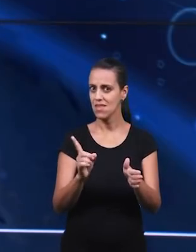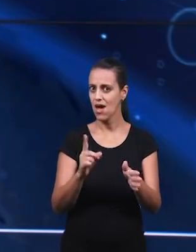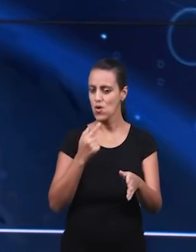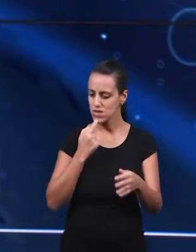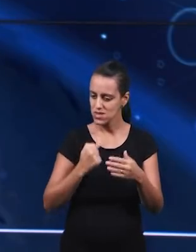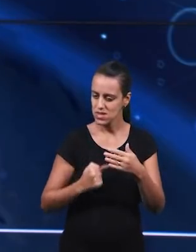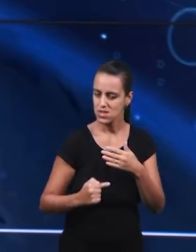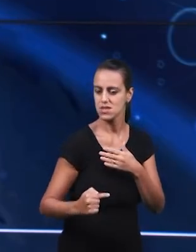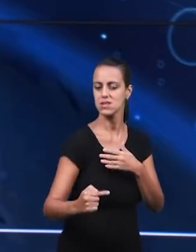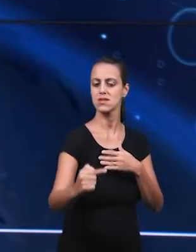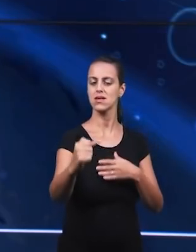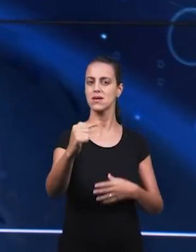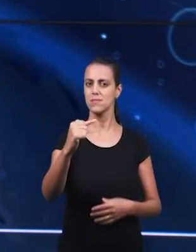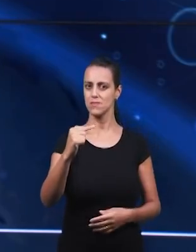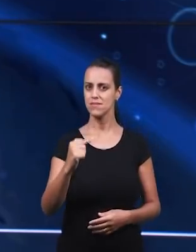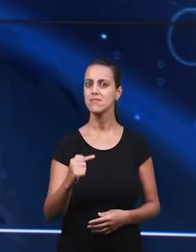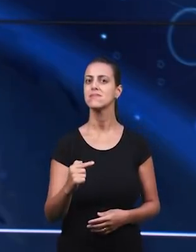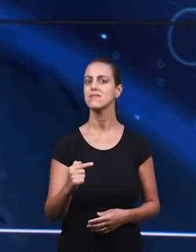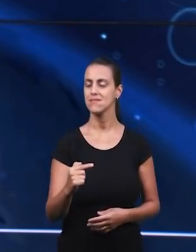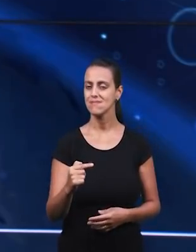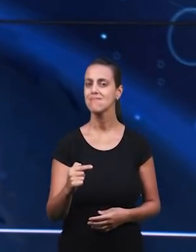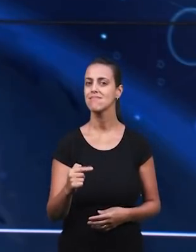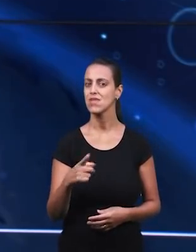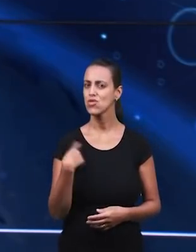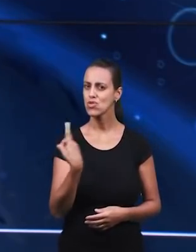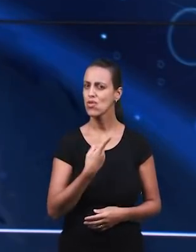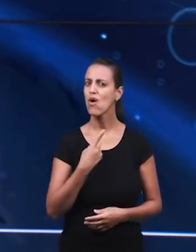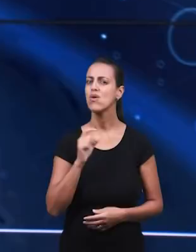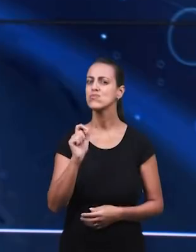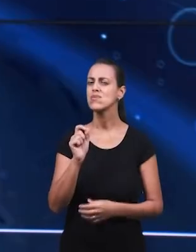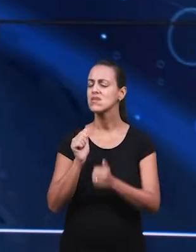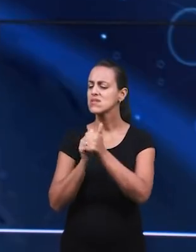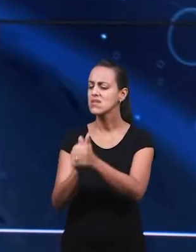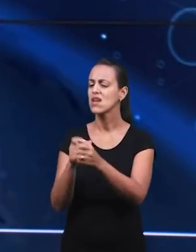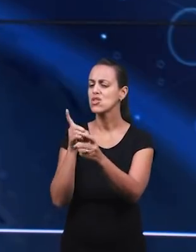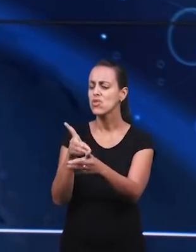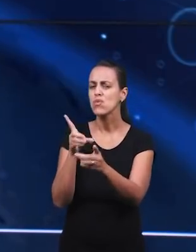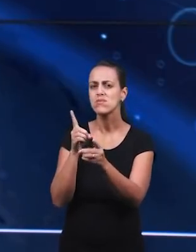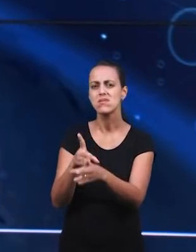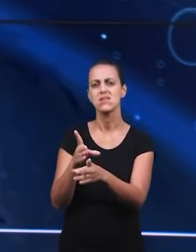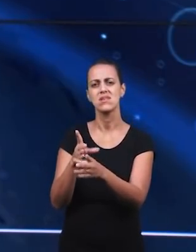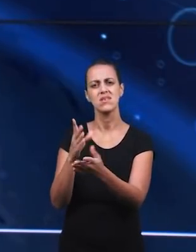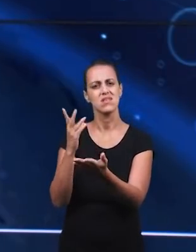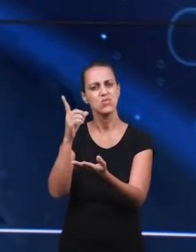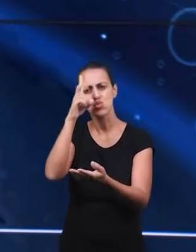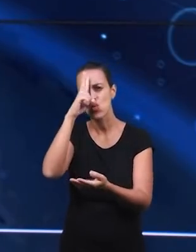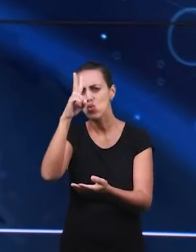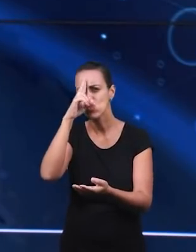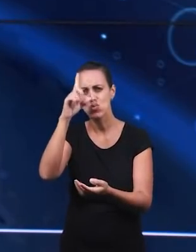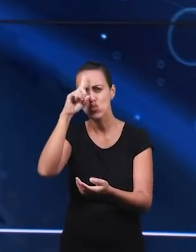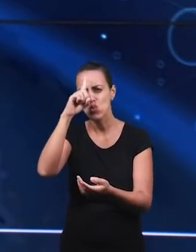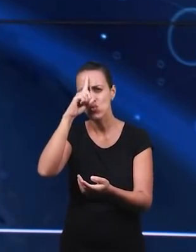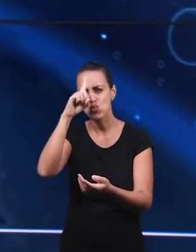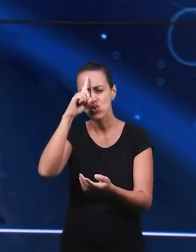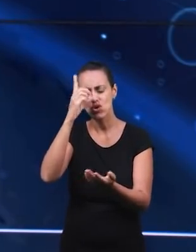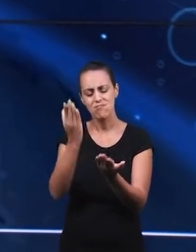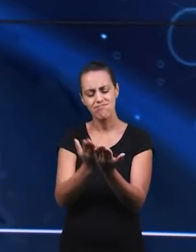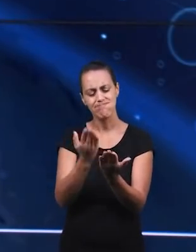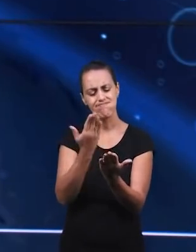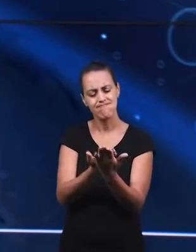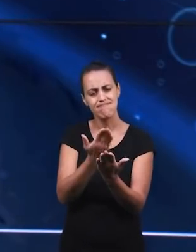semana inteira. Nós estamos em função da doutrina, estamos em função da palavra e todos os dias nos alimentamos